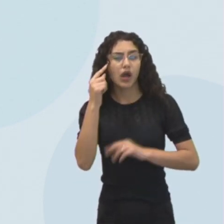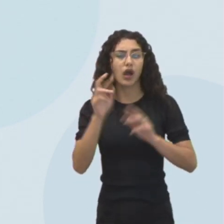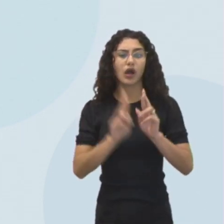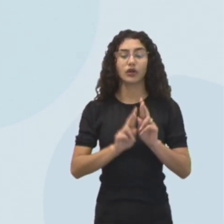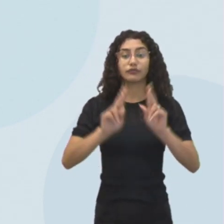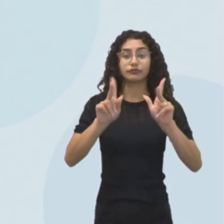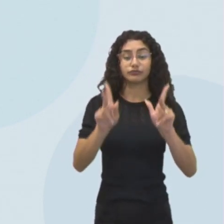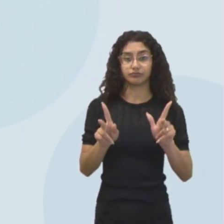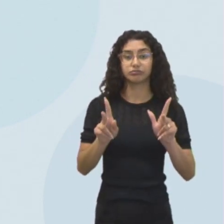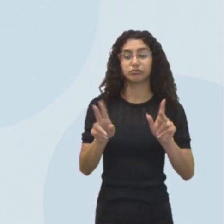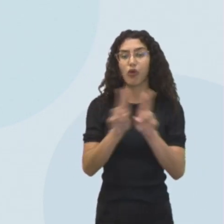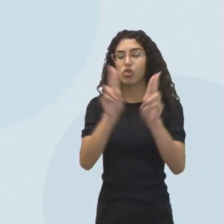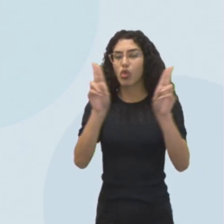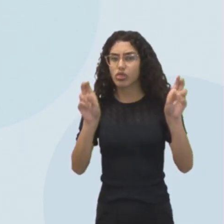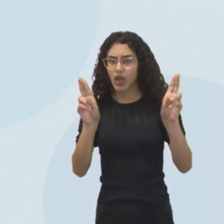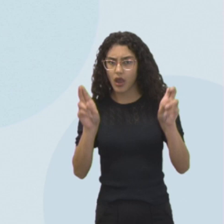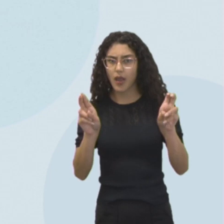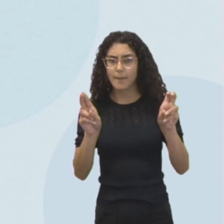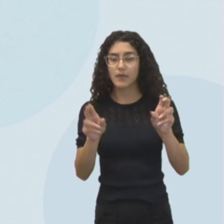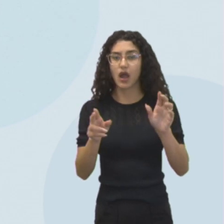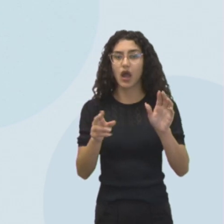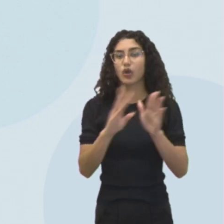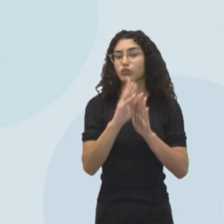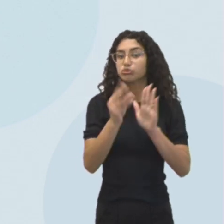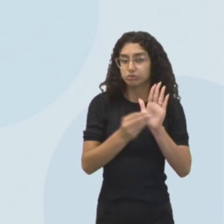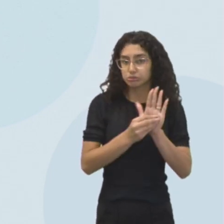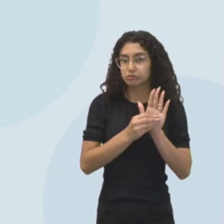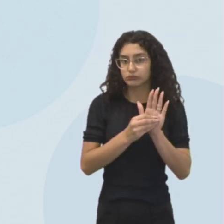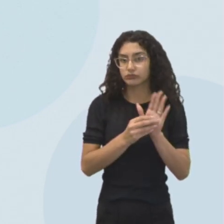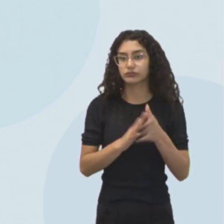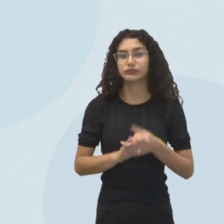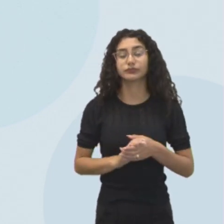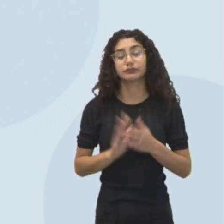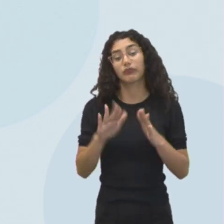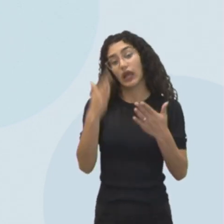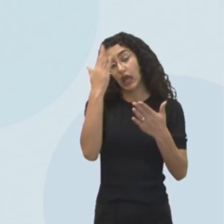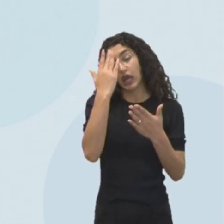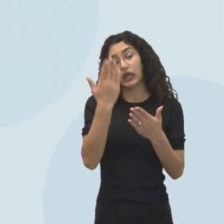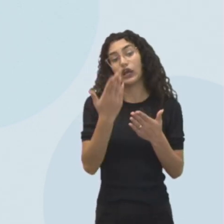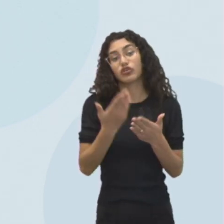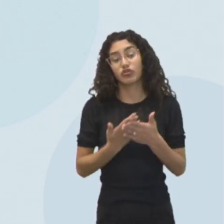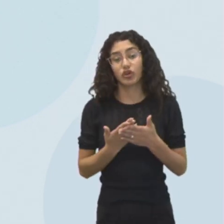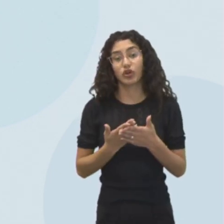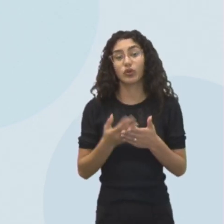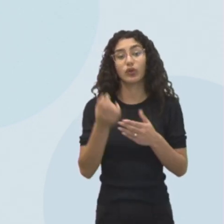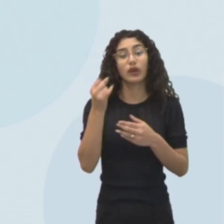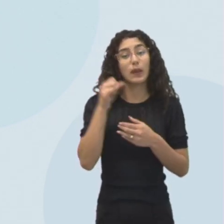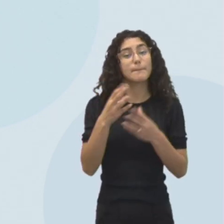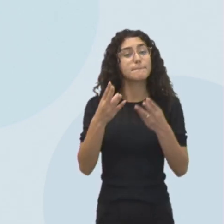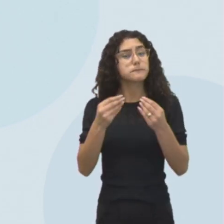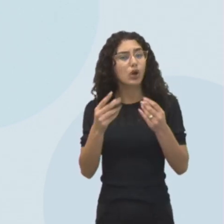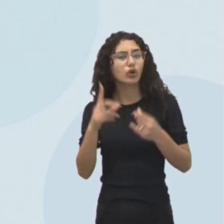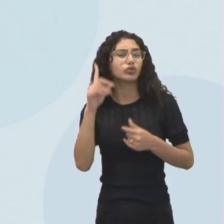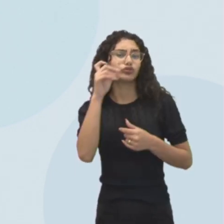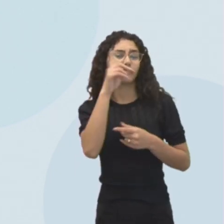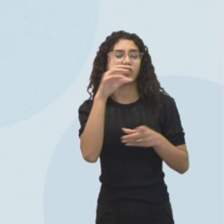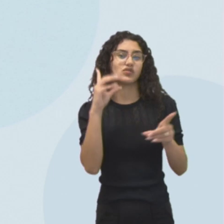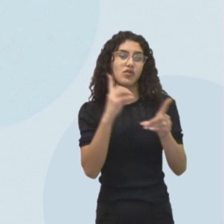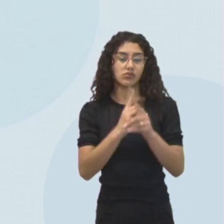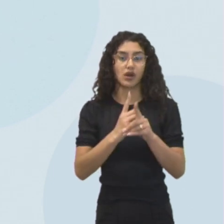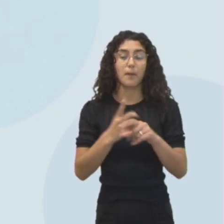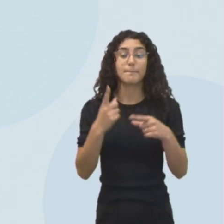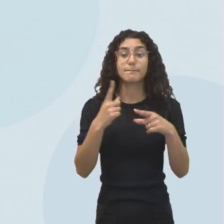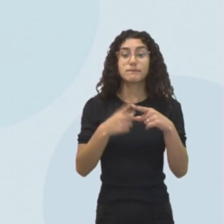um determinado tema, um determinado conteúdo, acredito eu que ele vai ser muito difícil encontrar. Porque um